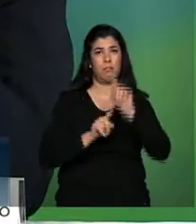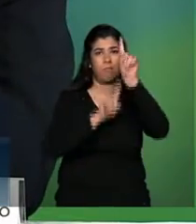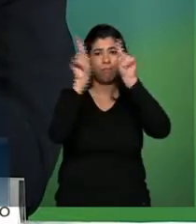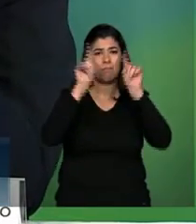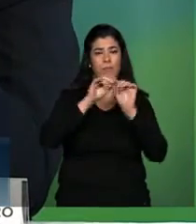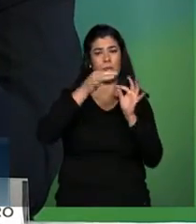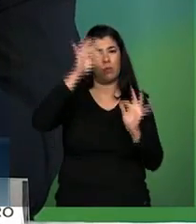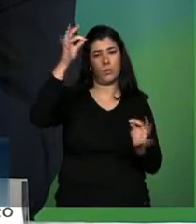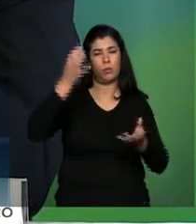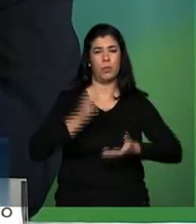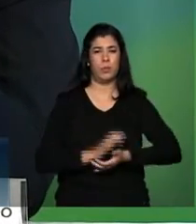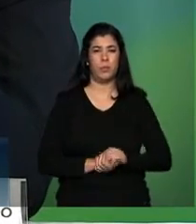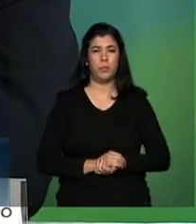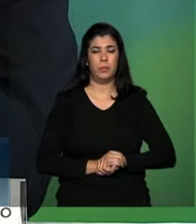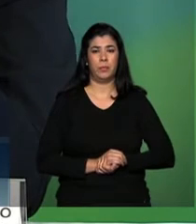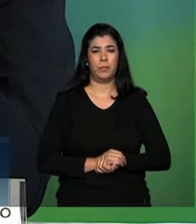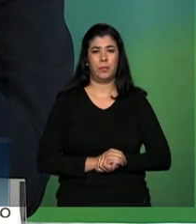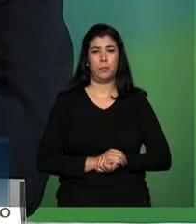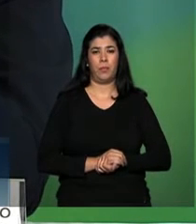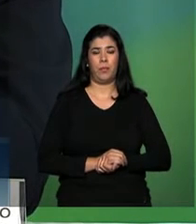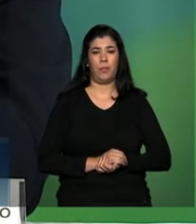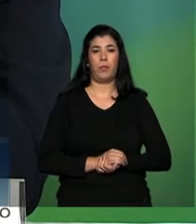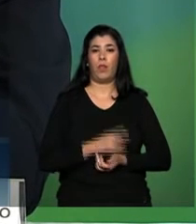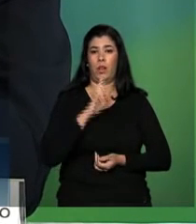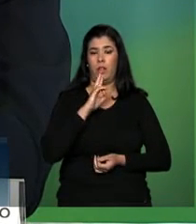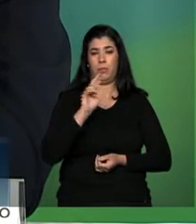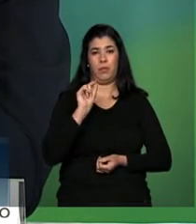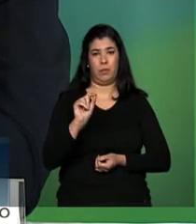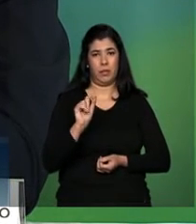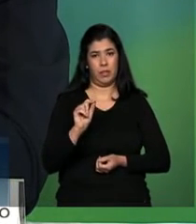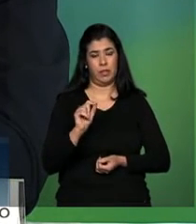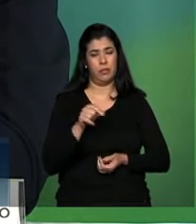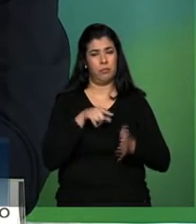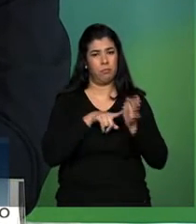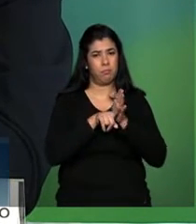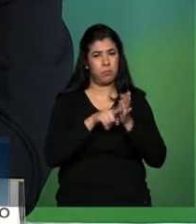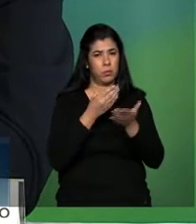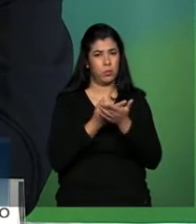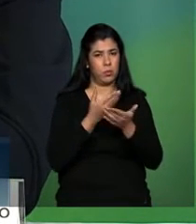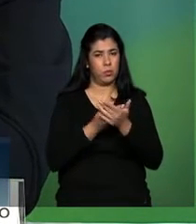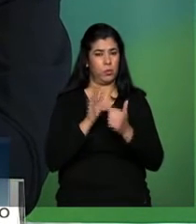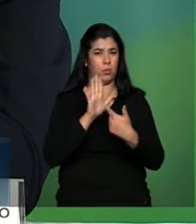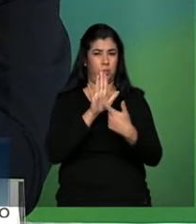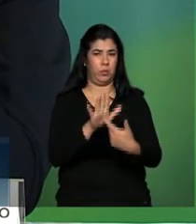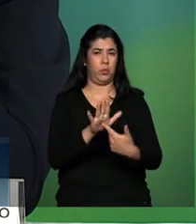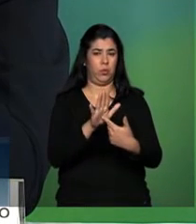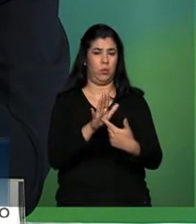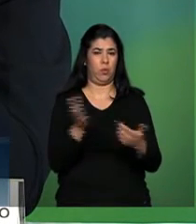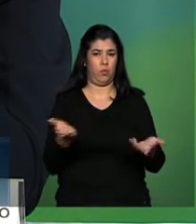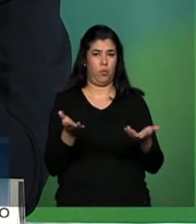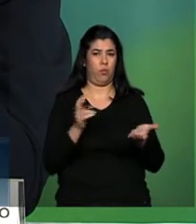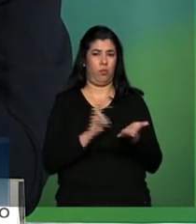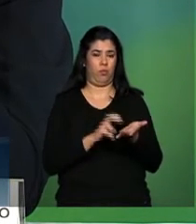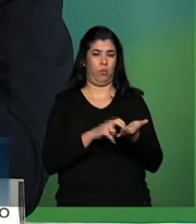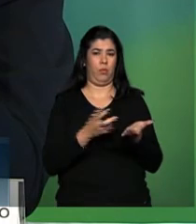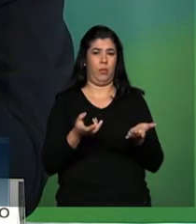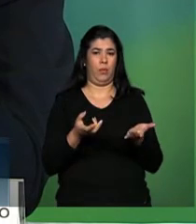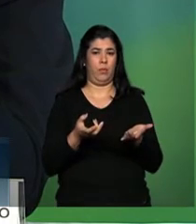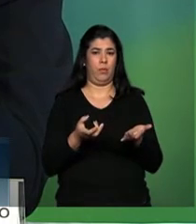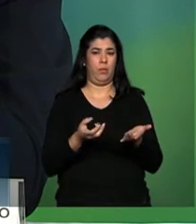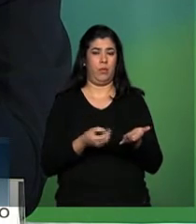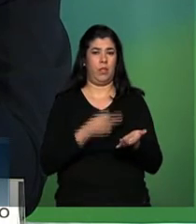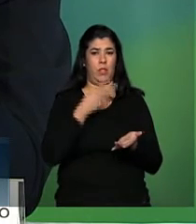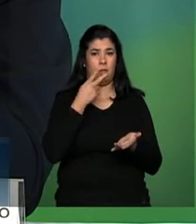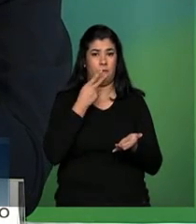quero lhe dizer que essa constatação que está expressa no estudo, ela legitima, a proposta